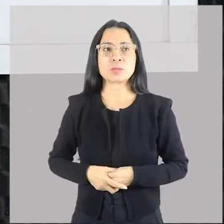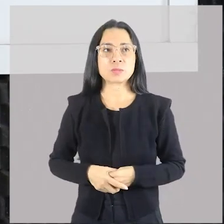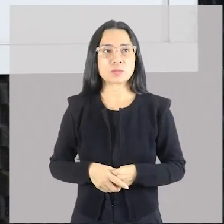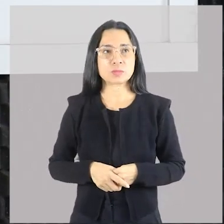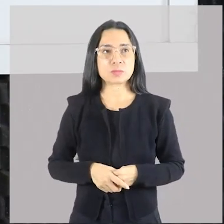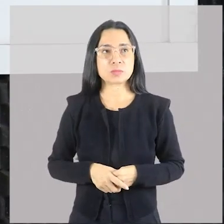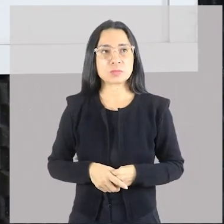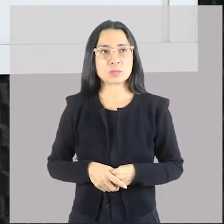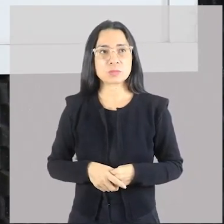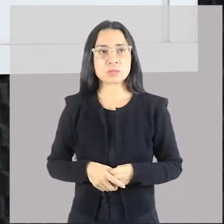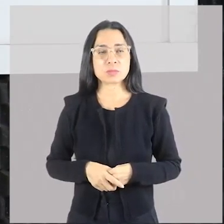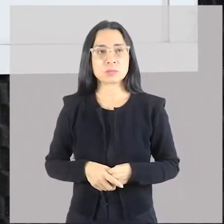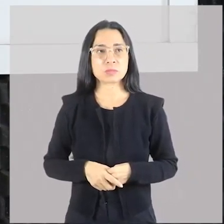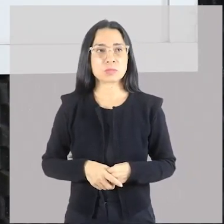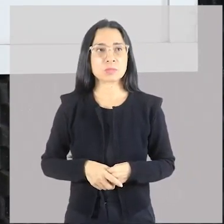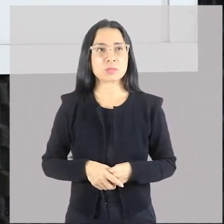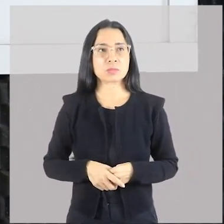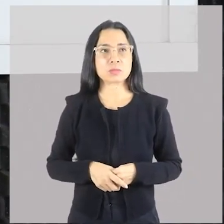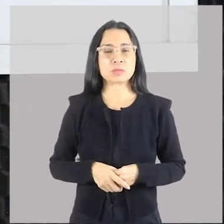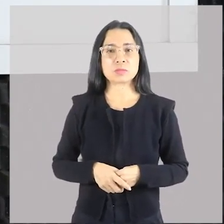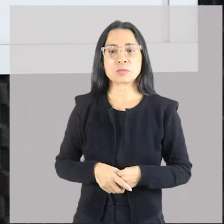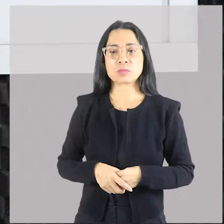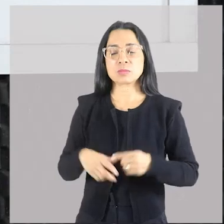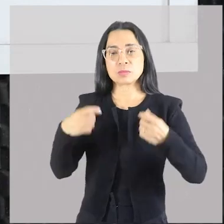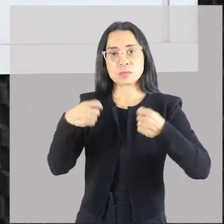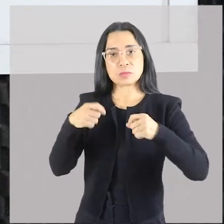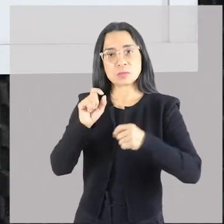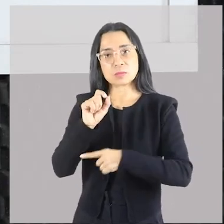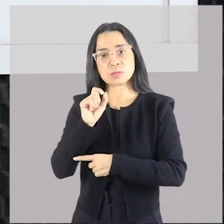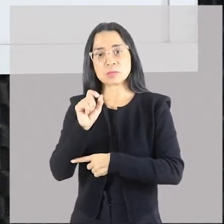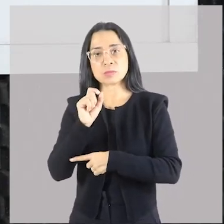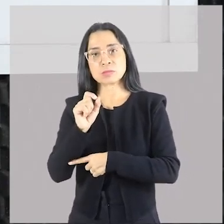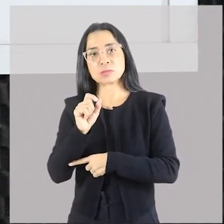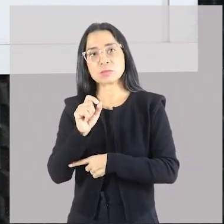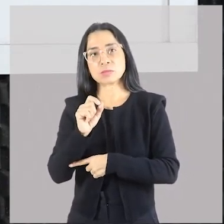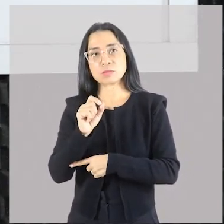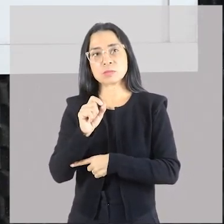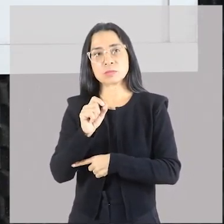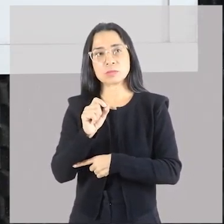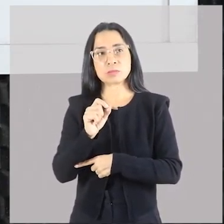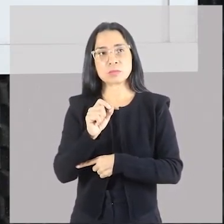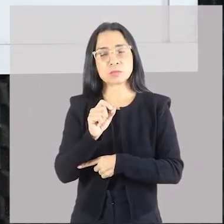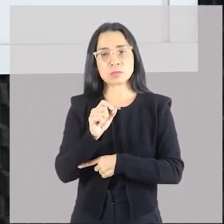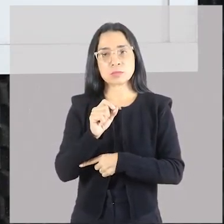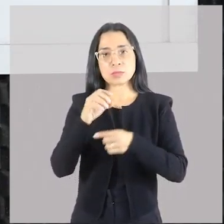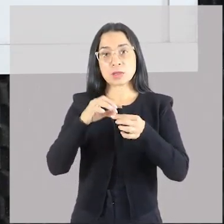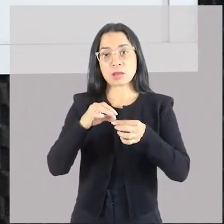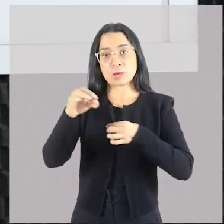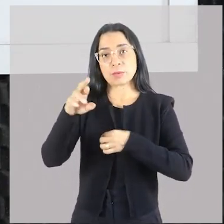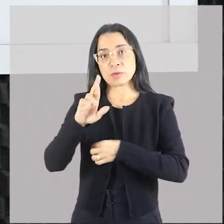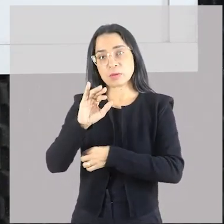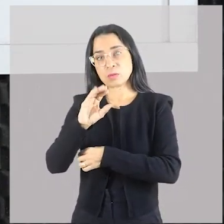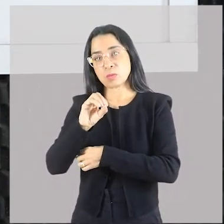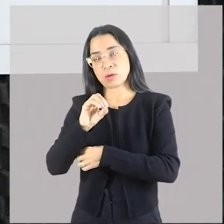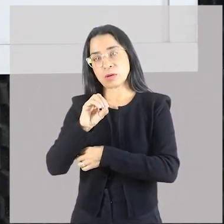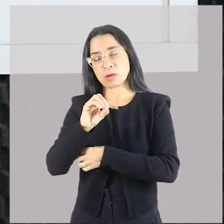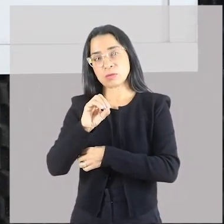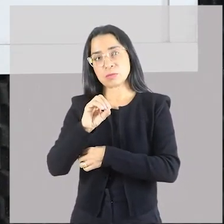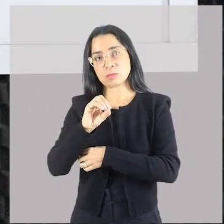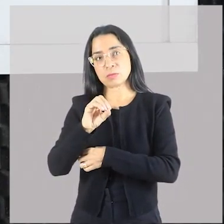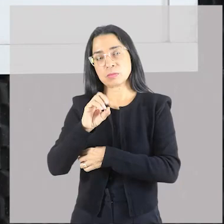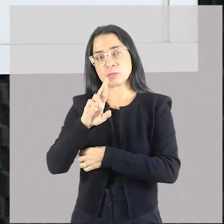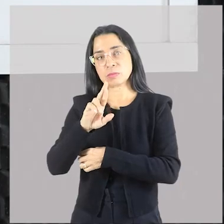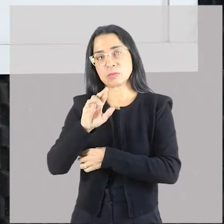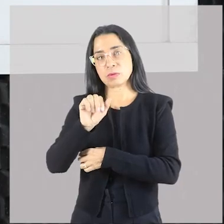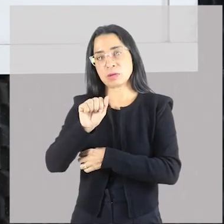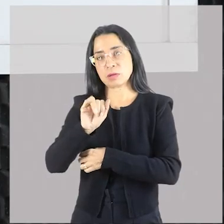Essa região delimitada por uma circunferência. Você precisa de uma coisa só, da medida do seu raio. Essa